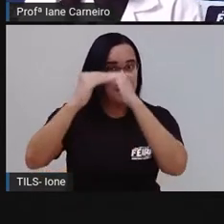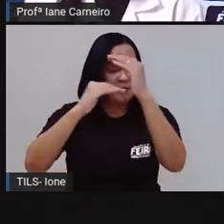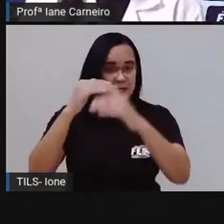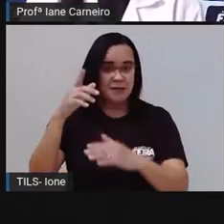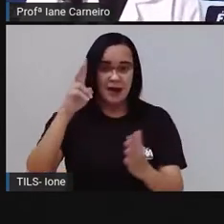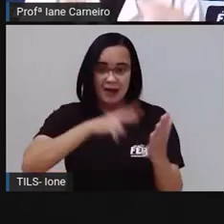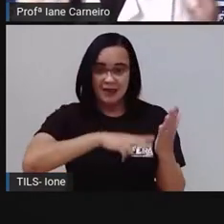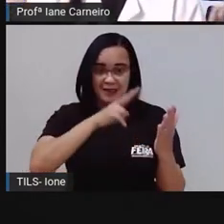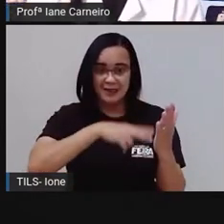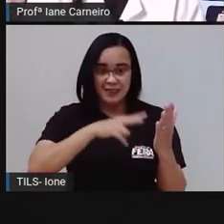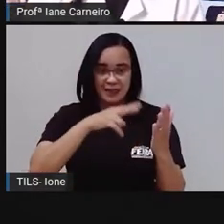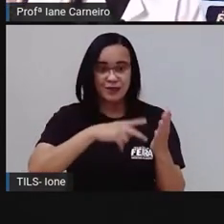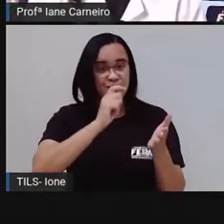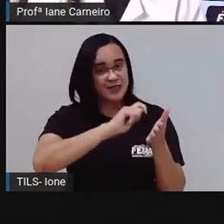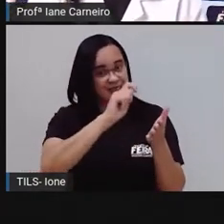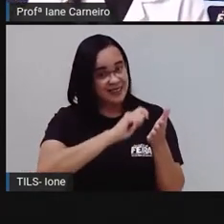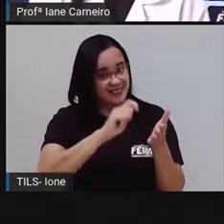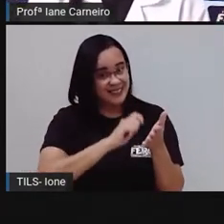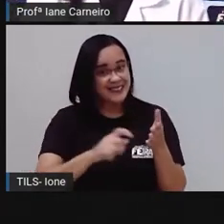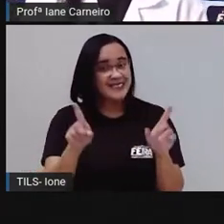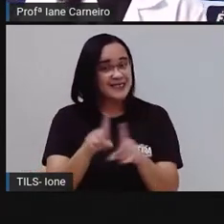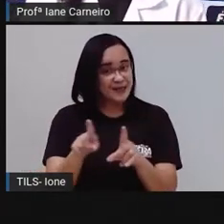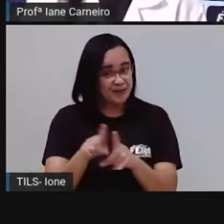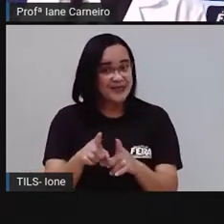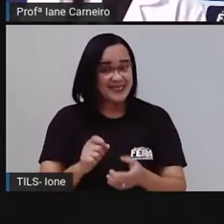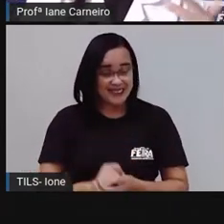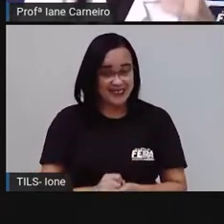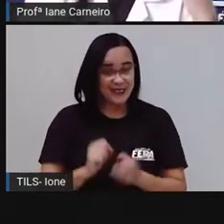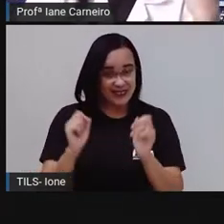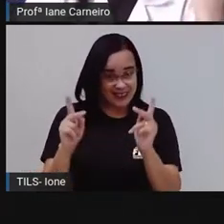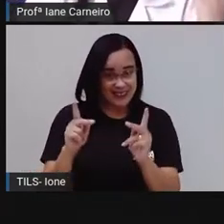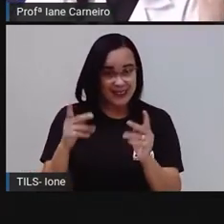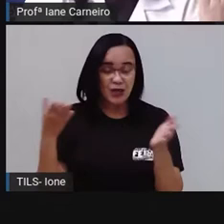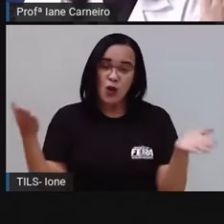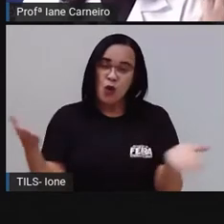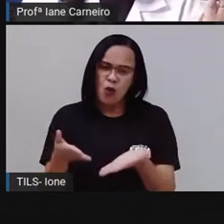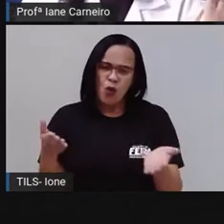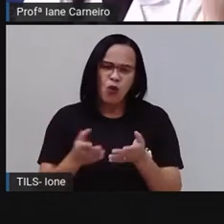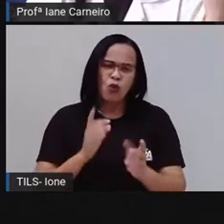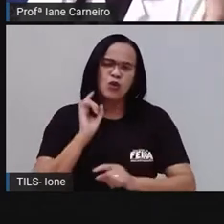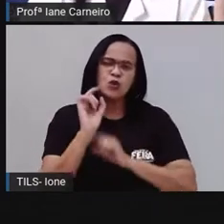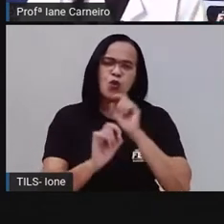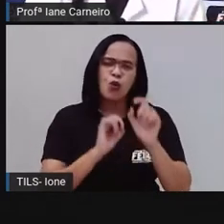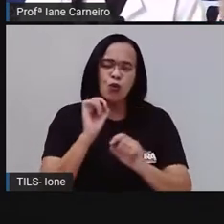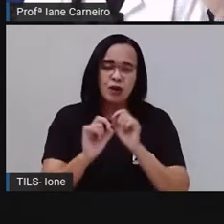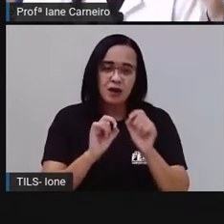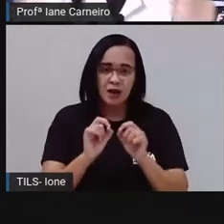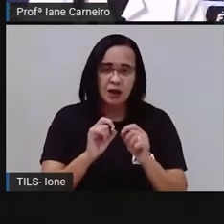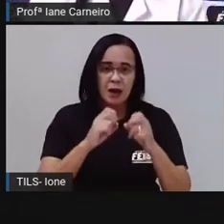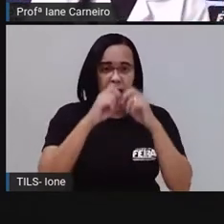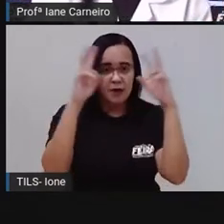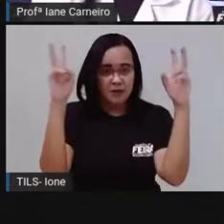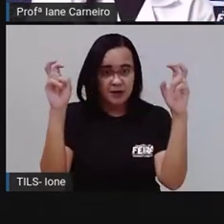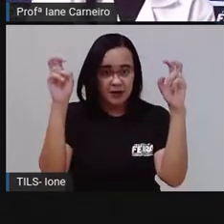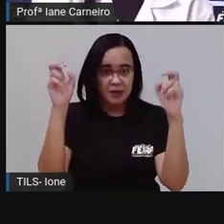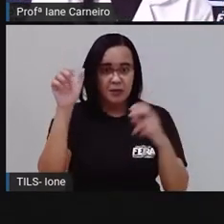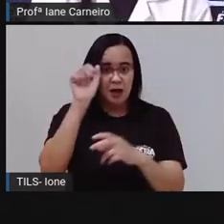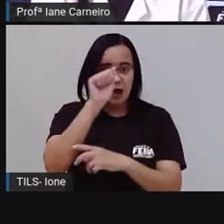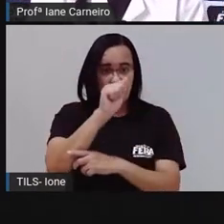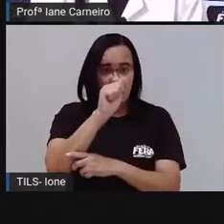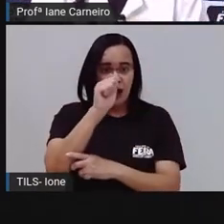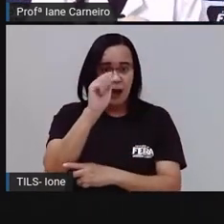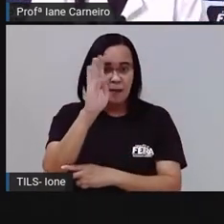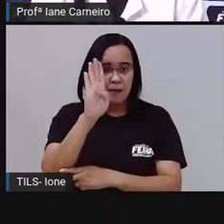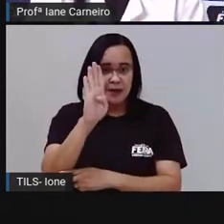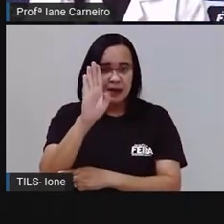tá joia? Então, a aula de hoje, ó, vai falar sobre um ABC doido. Como assim, Praiane?